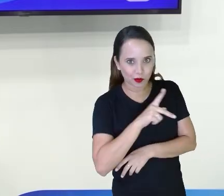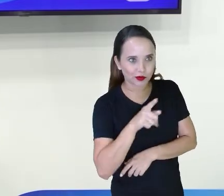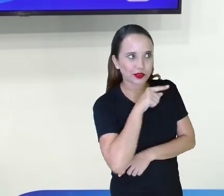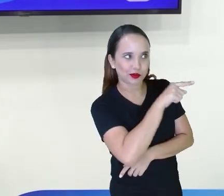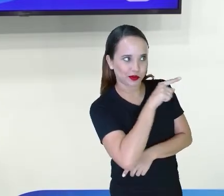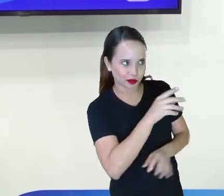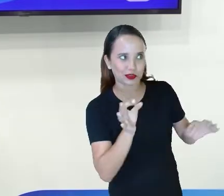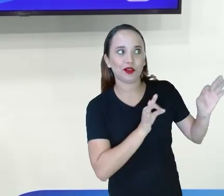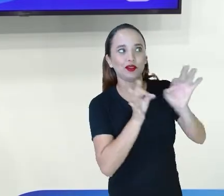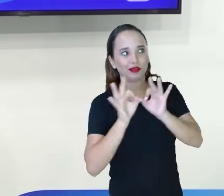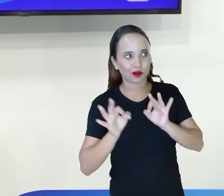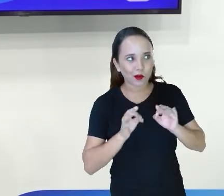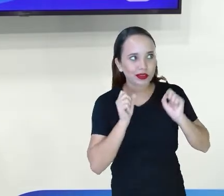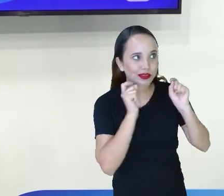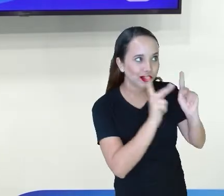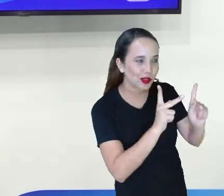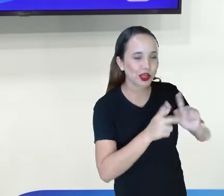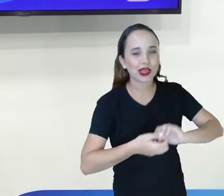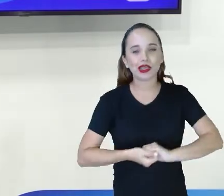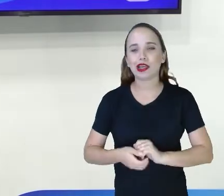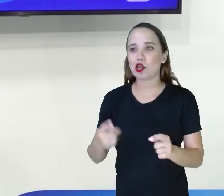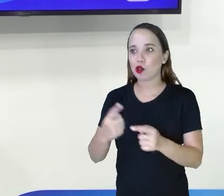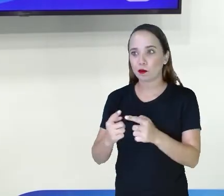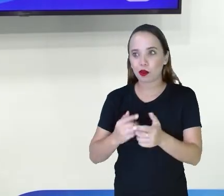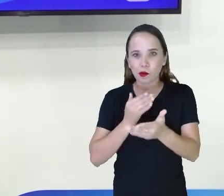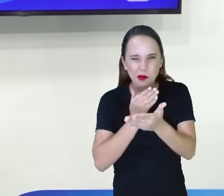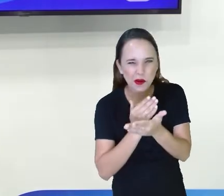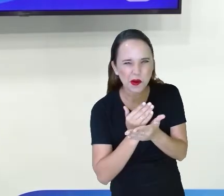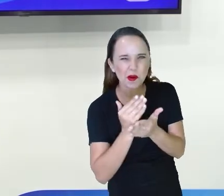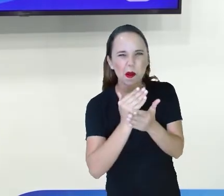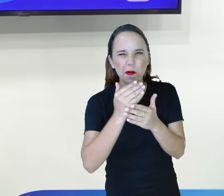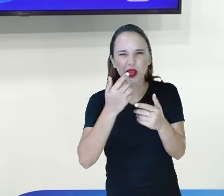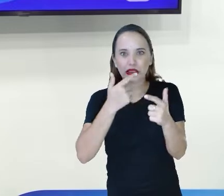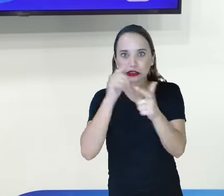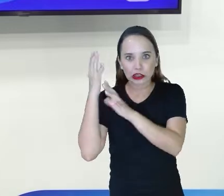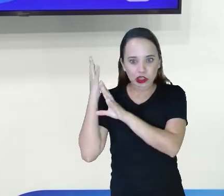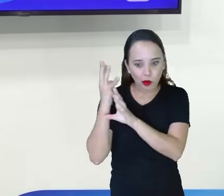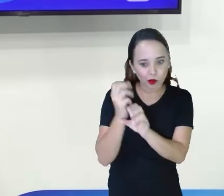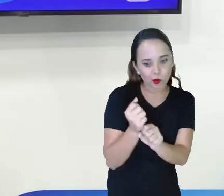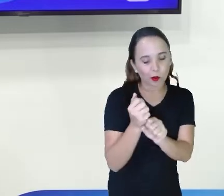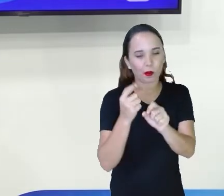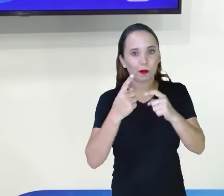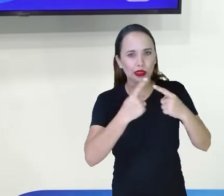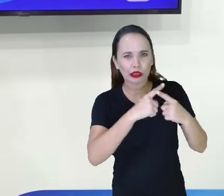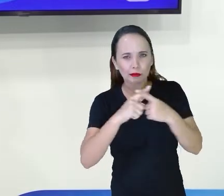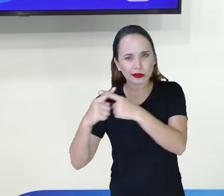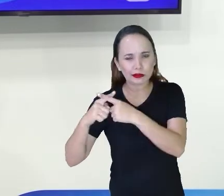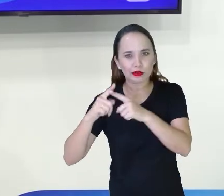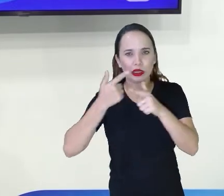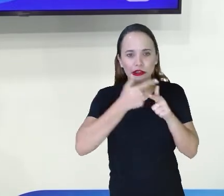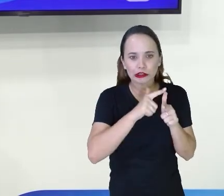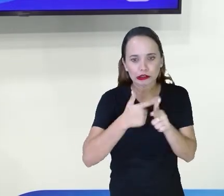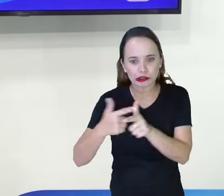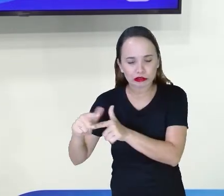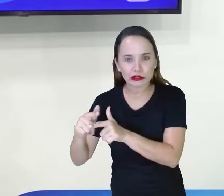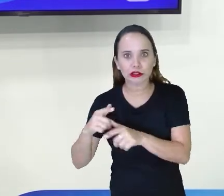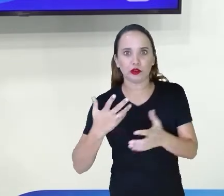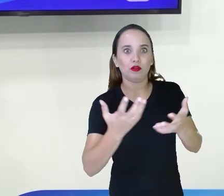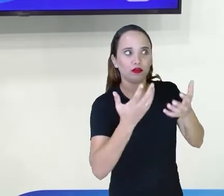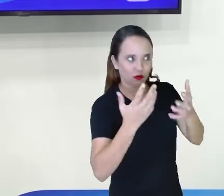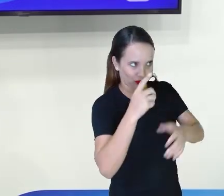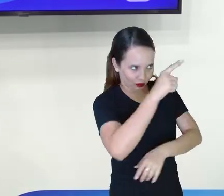prepare, porque quando começarem as questões de multiplicação e divisão, eu vou requisitar a